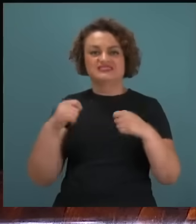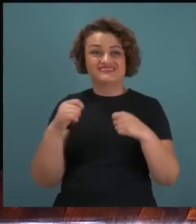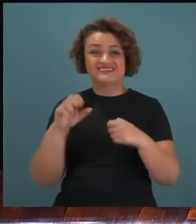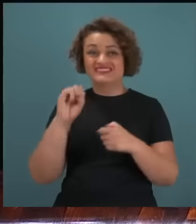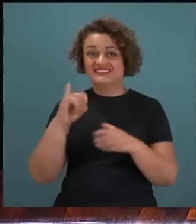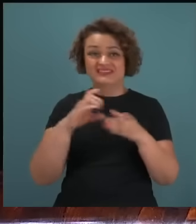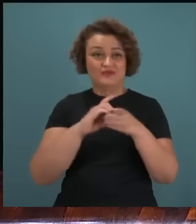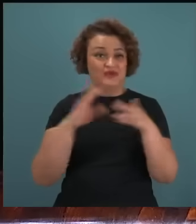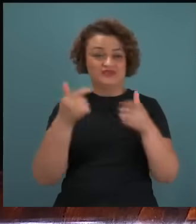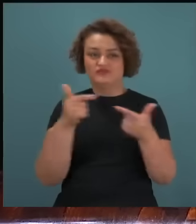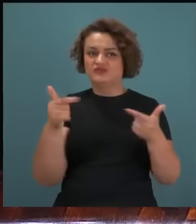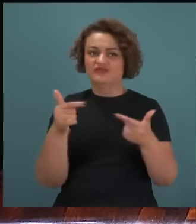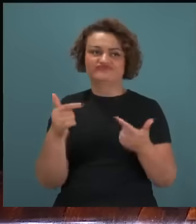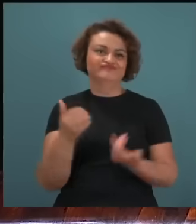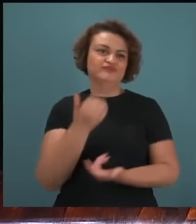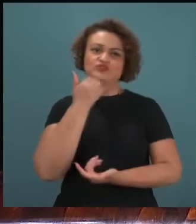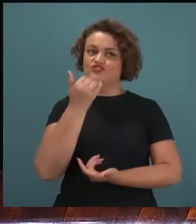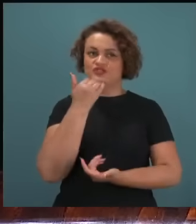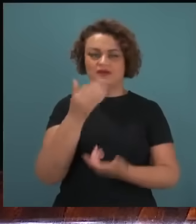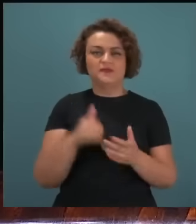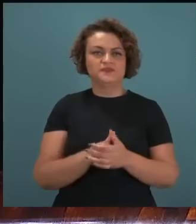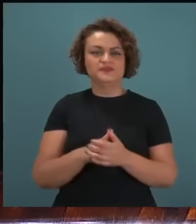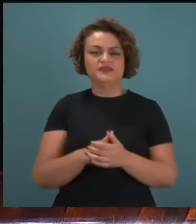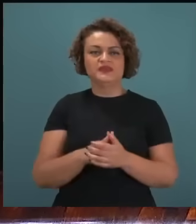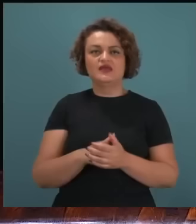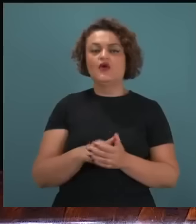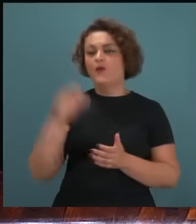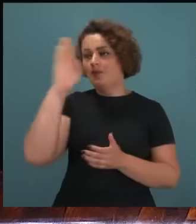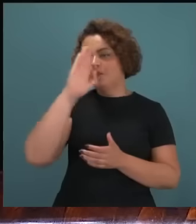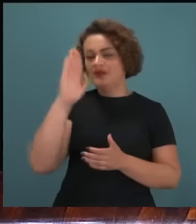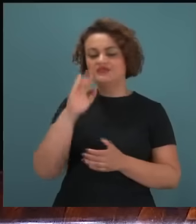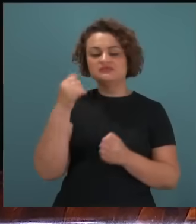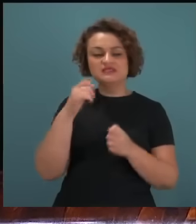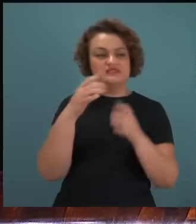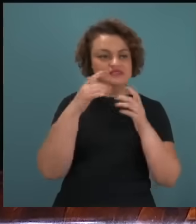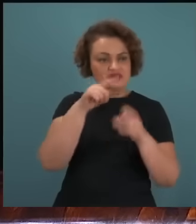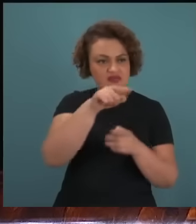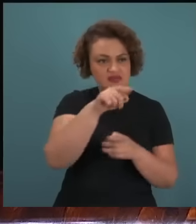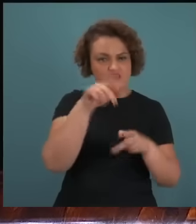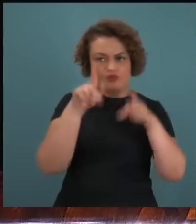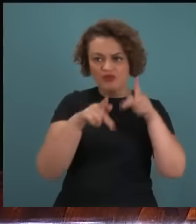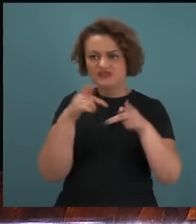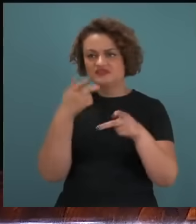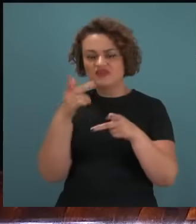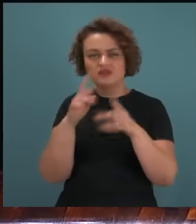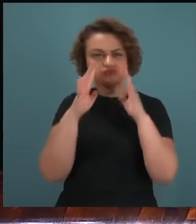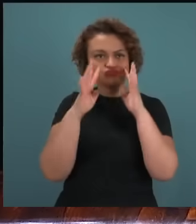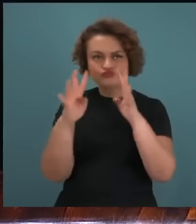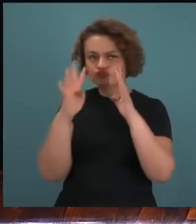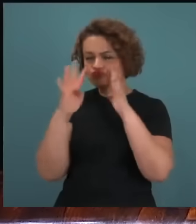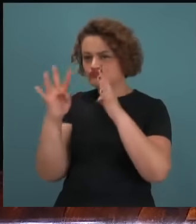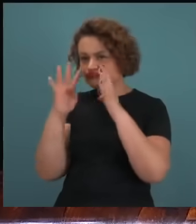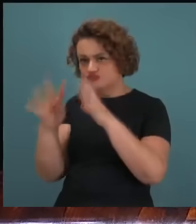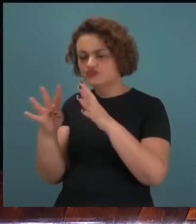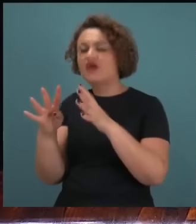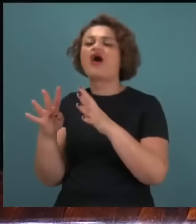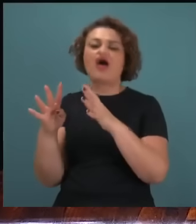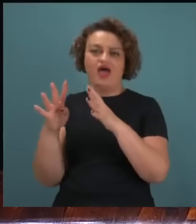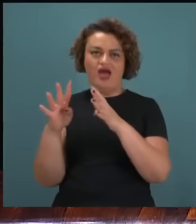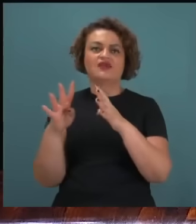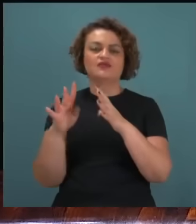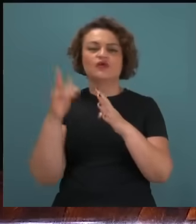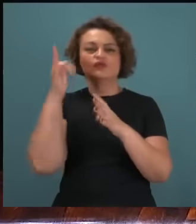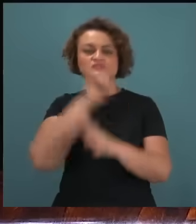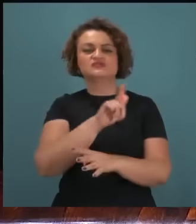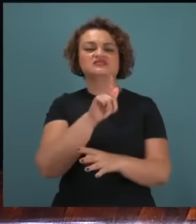democracia, nada. Um país que ouve o povo e que faz pelo povo. Esse, sim, é como a